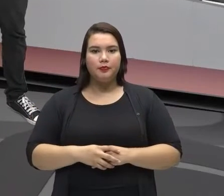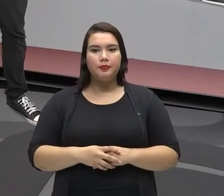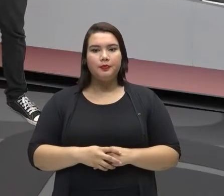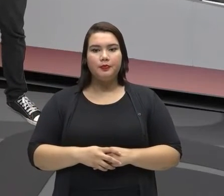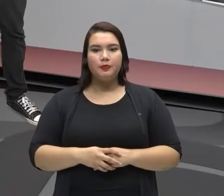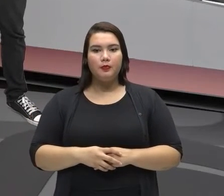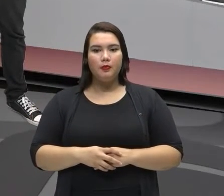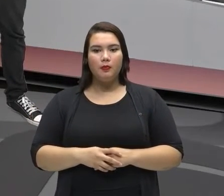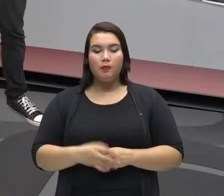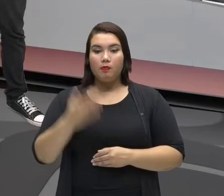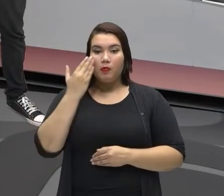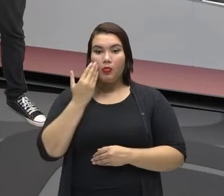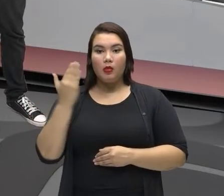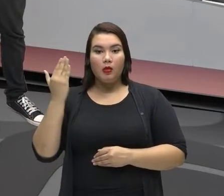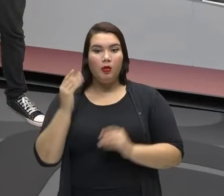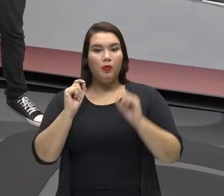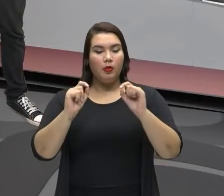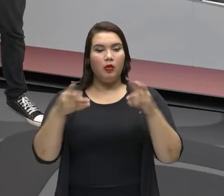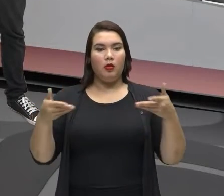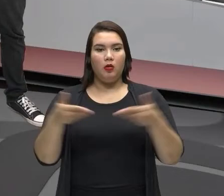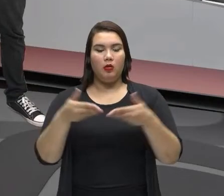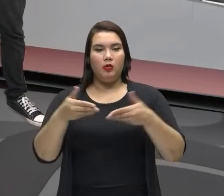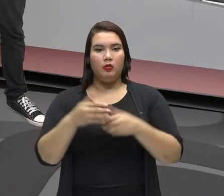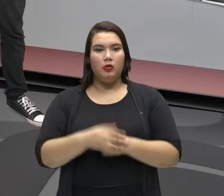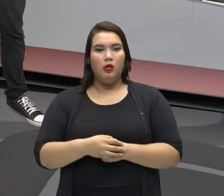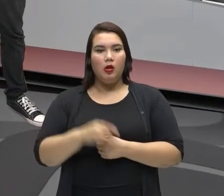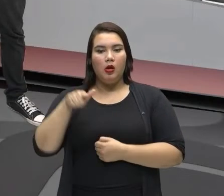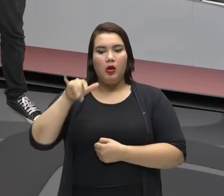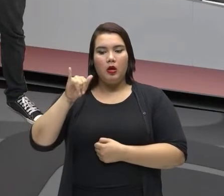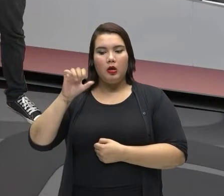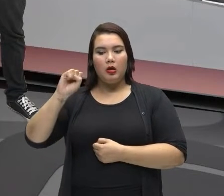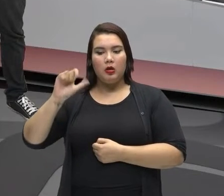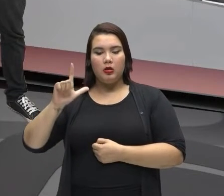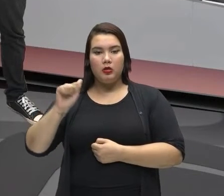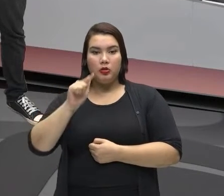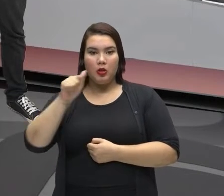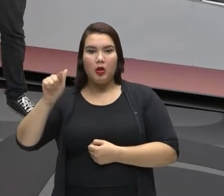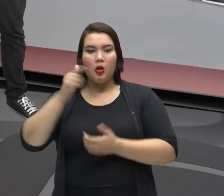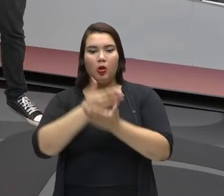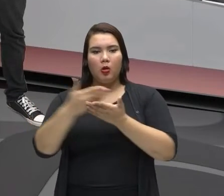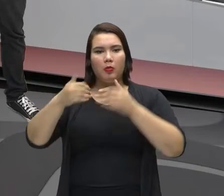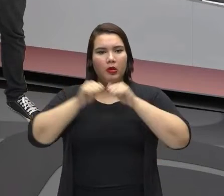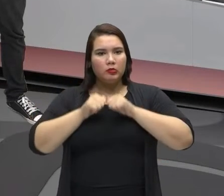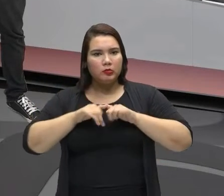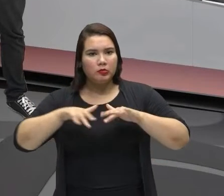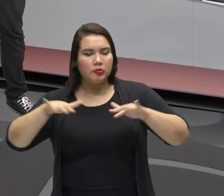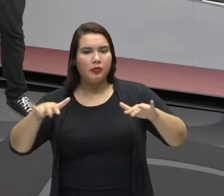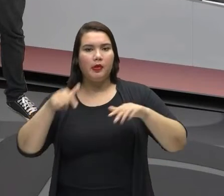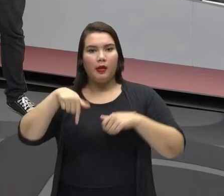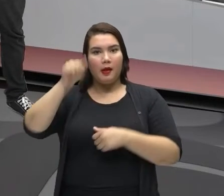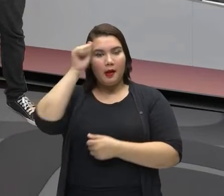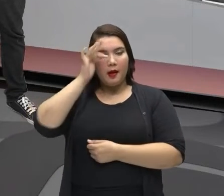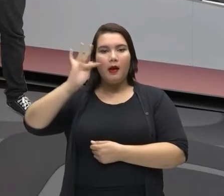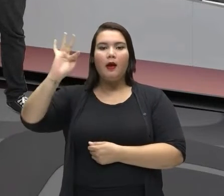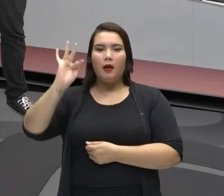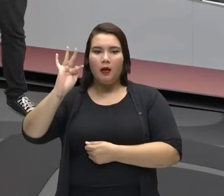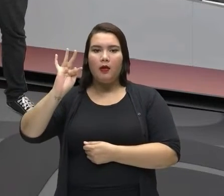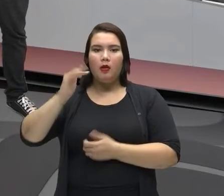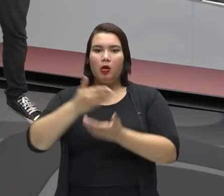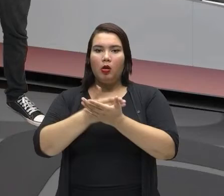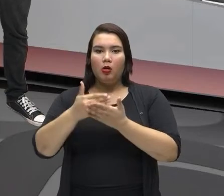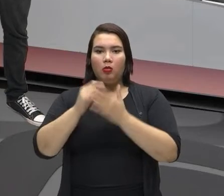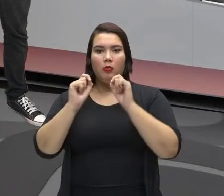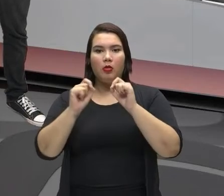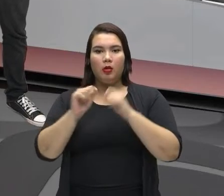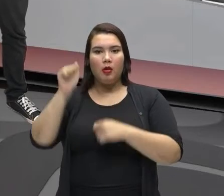vai ver que o islamismo ele iria se expandir pelo continente africano, fazendo com que boa parte da África se